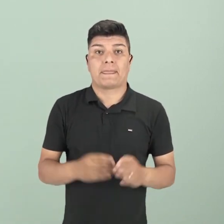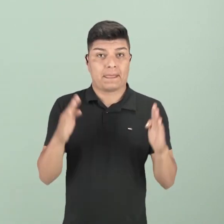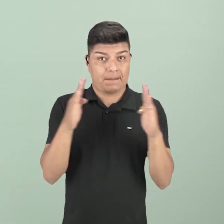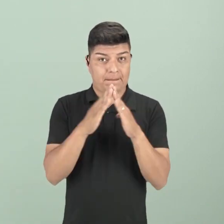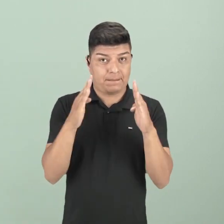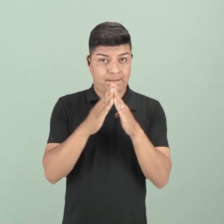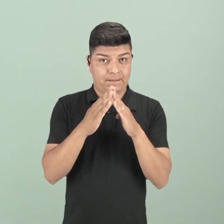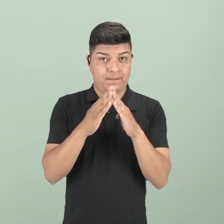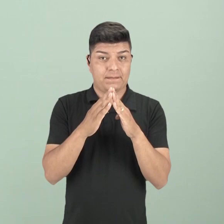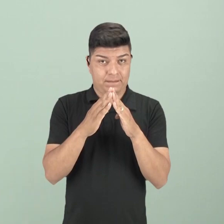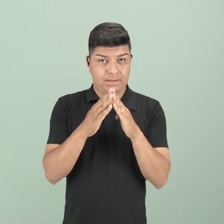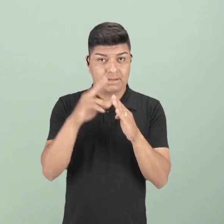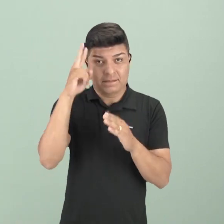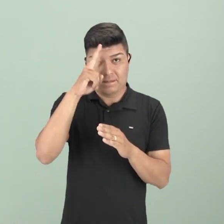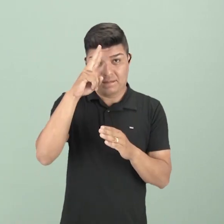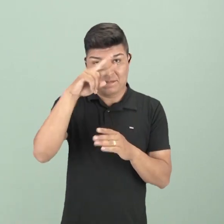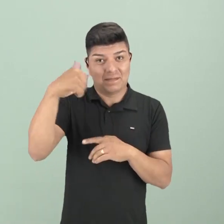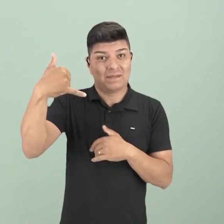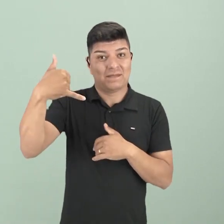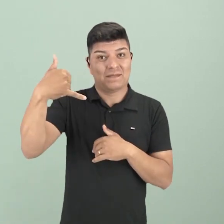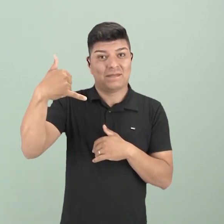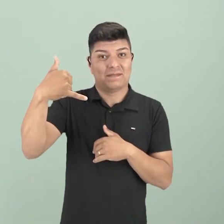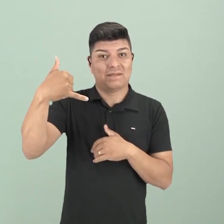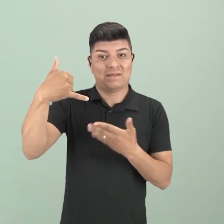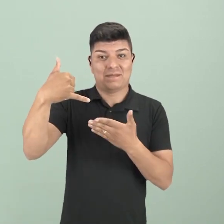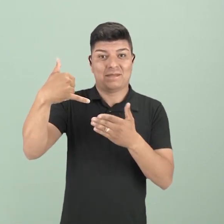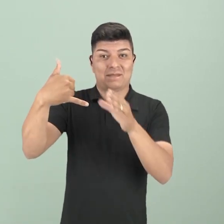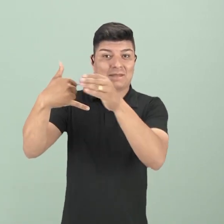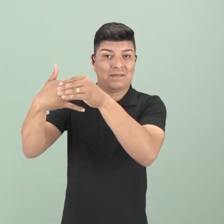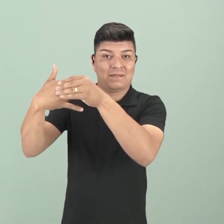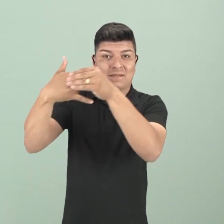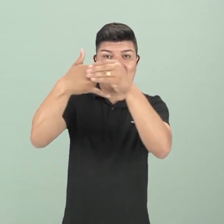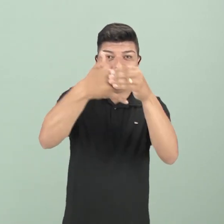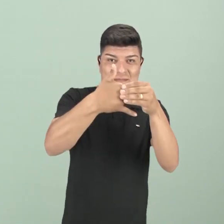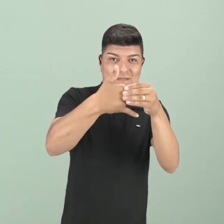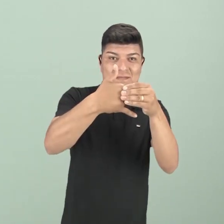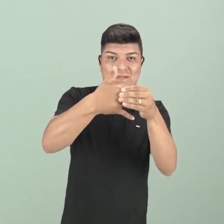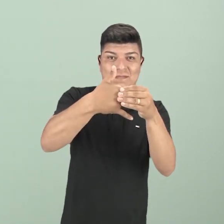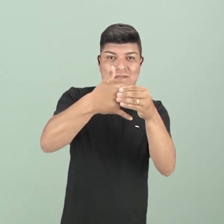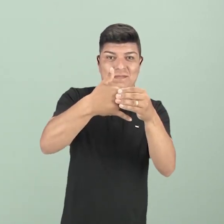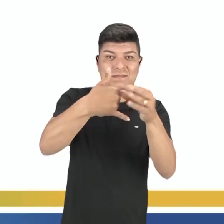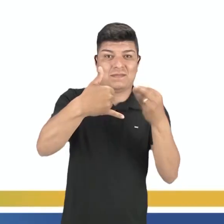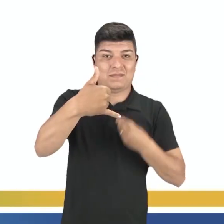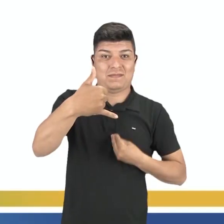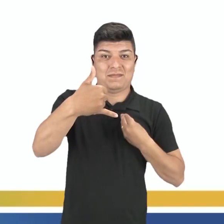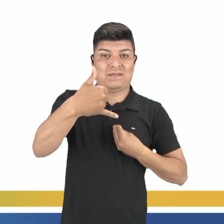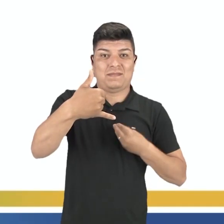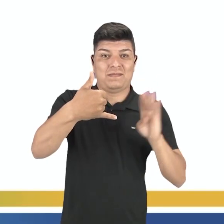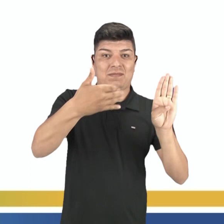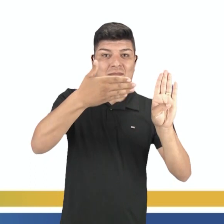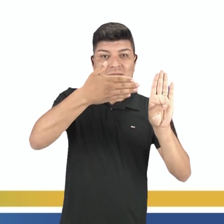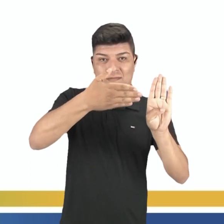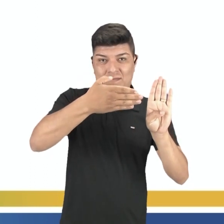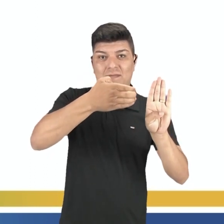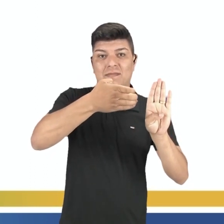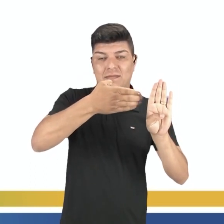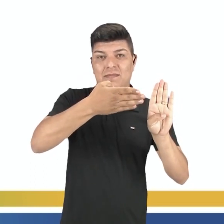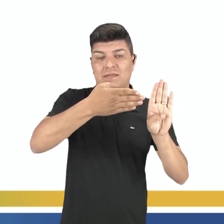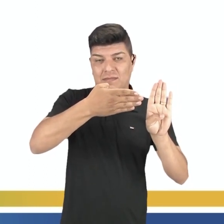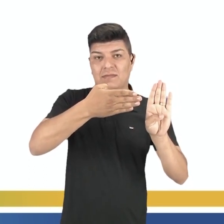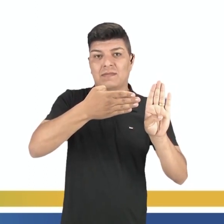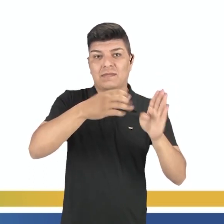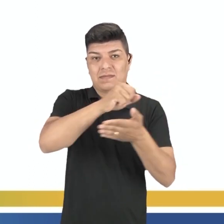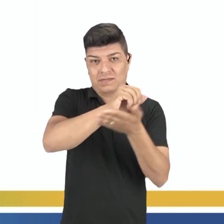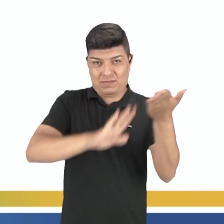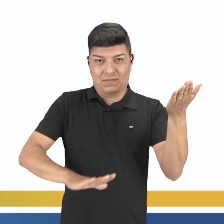Produção para casa. Lembra do celular? Bom, pega agora o celular ou depois visita lá a plataforma para poder fazer a atividade,